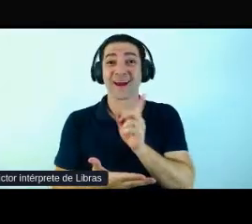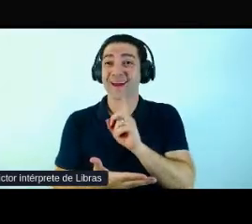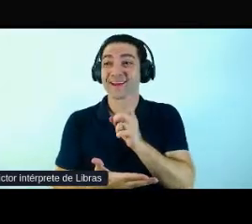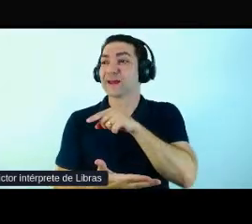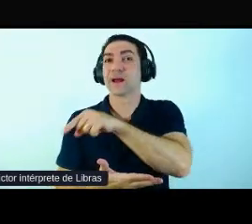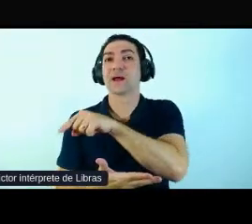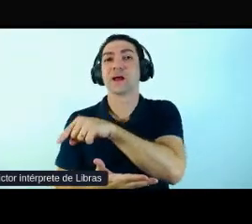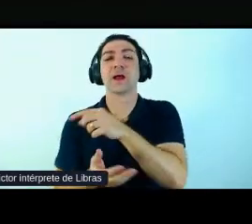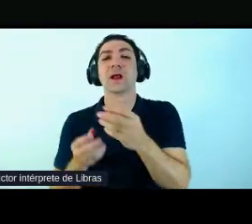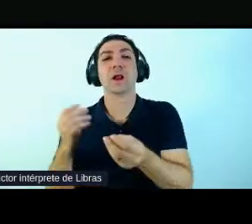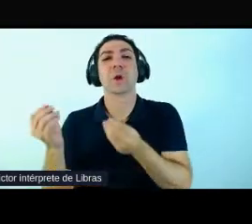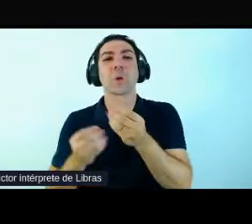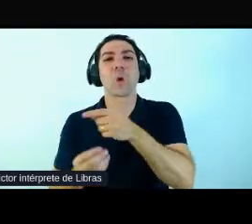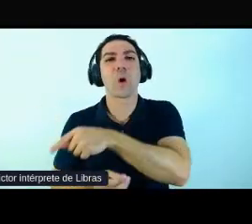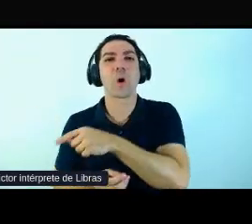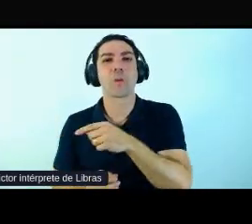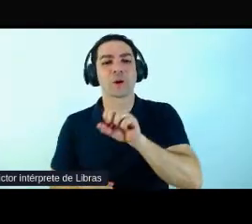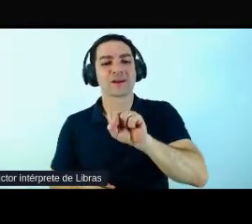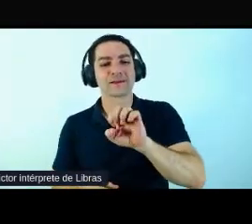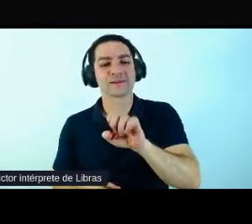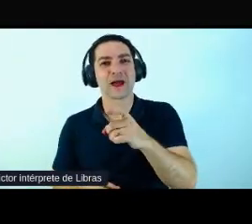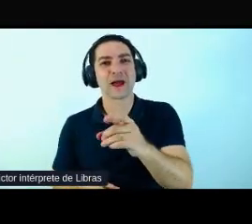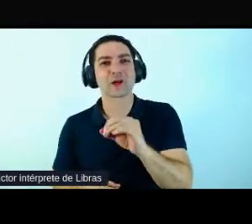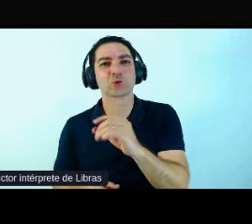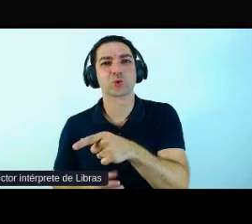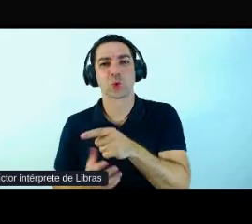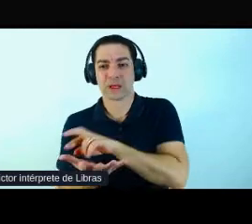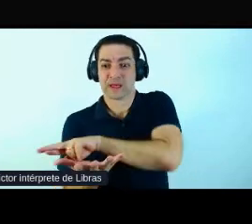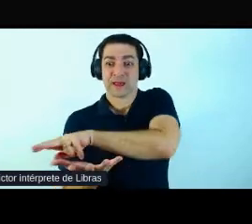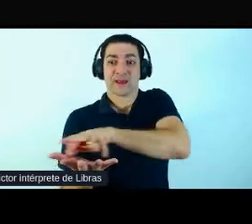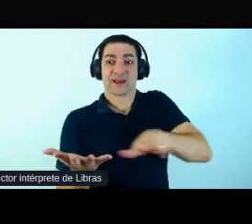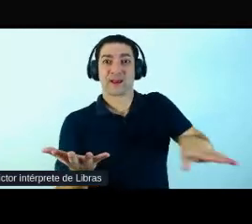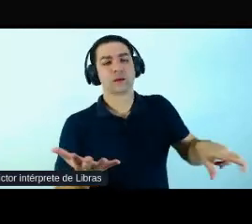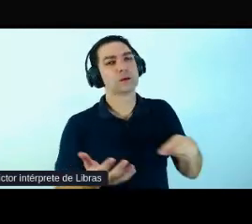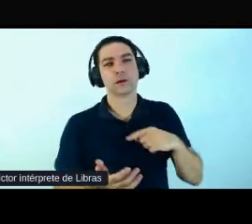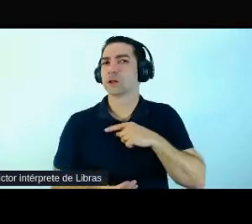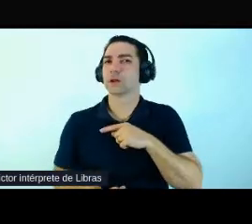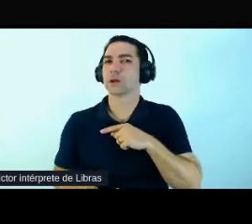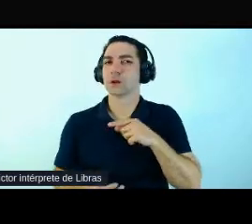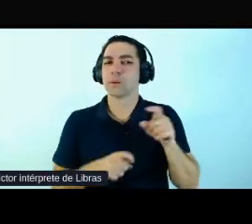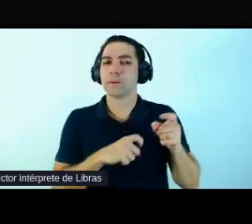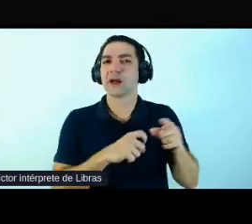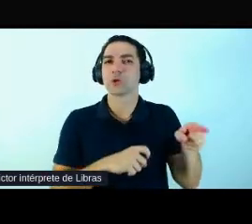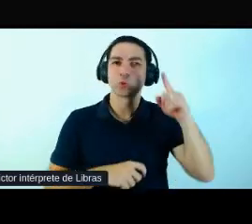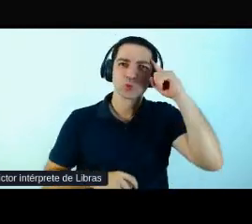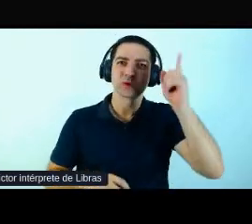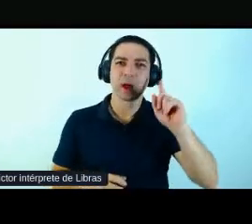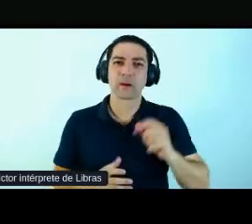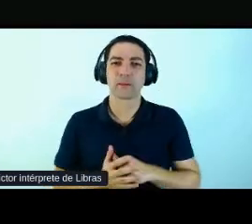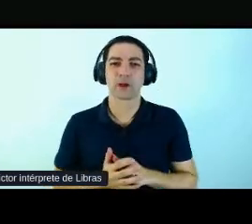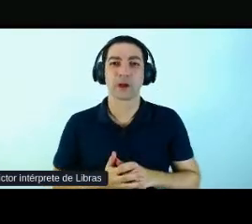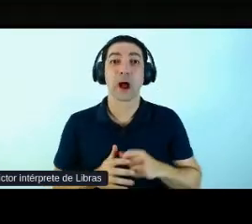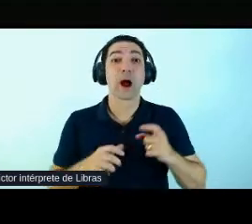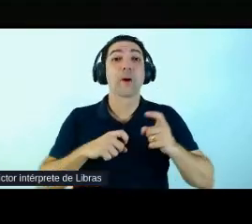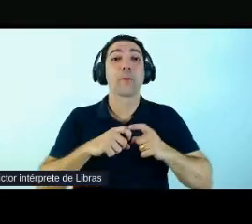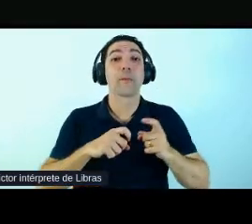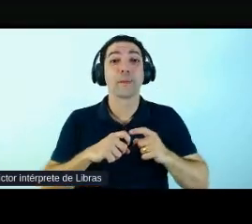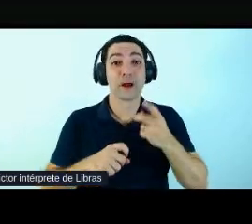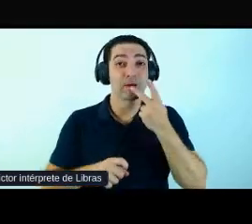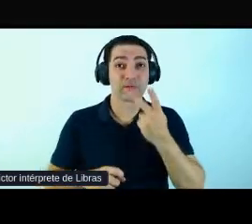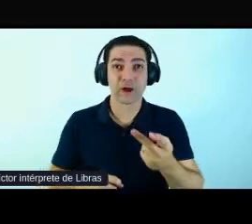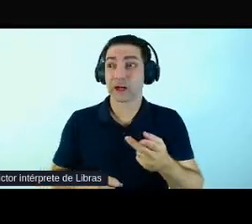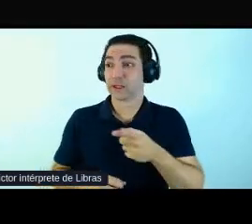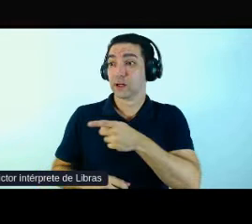dos pais, ele faz uma recomendação com urgência, colocando, né, um risco ali a